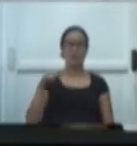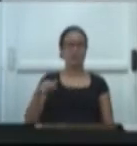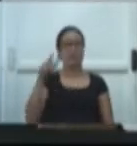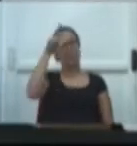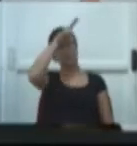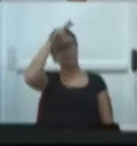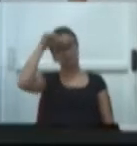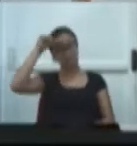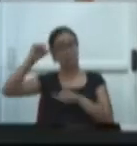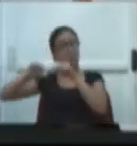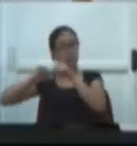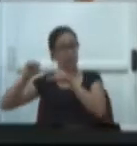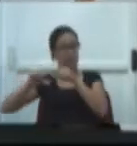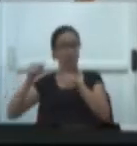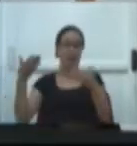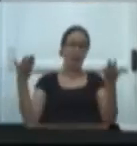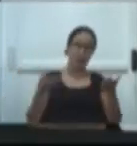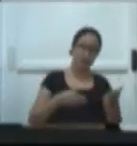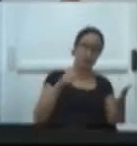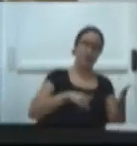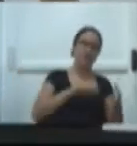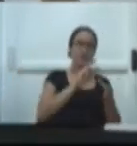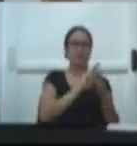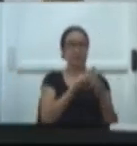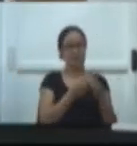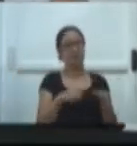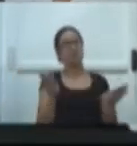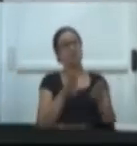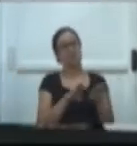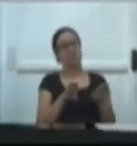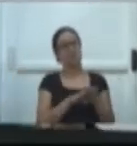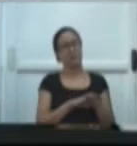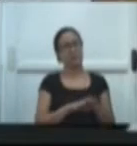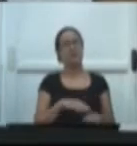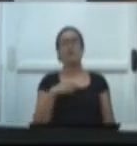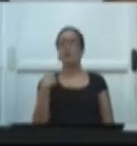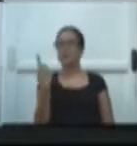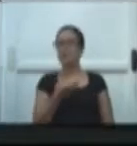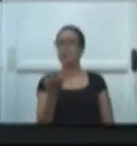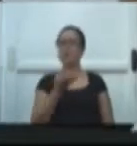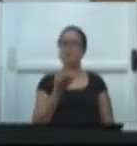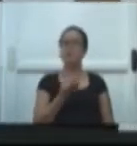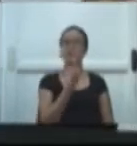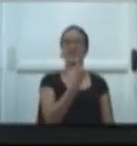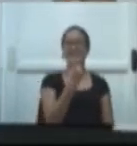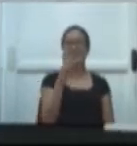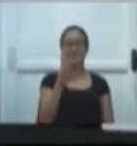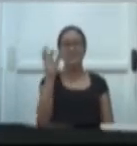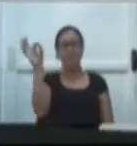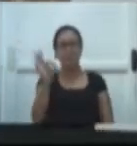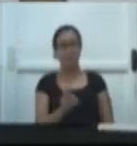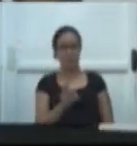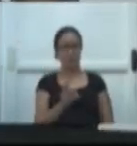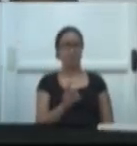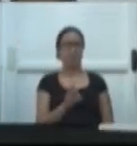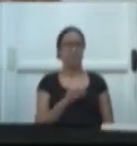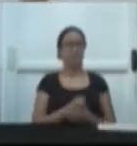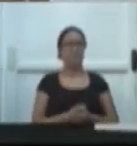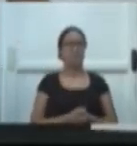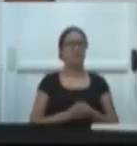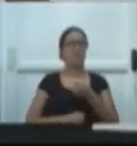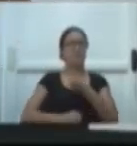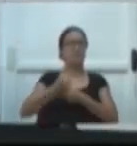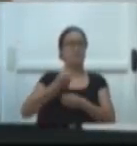e nós queremos agora a reestruturação do nosso plano de carreira, nós queremos os nossos 15%, que o ano passado, quando o pastor Milton disse,